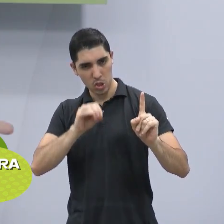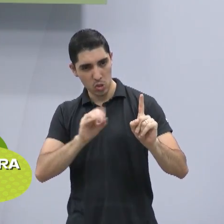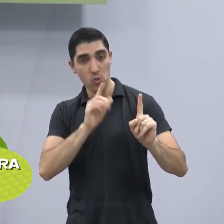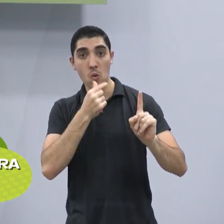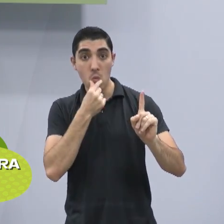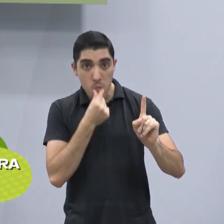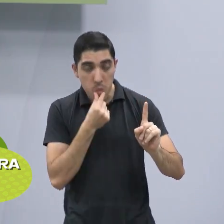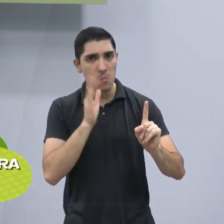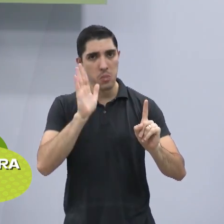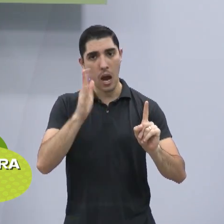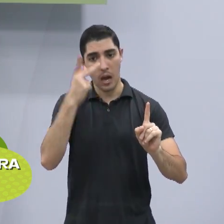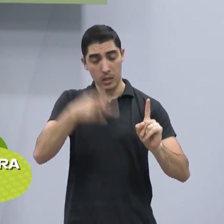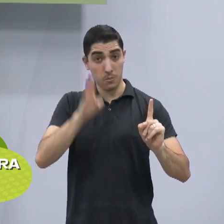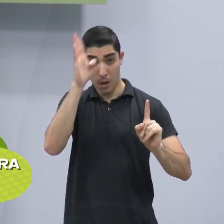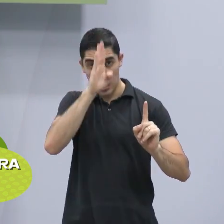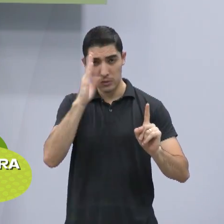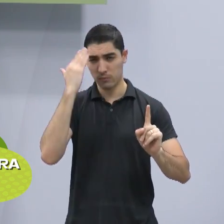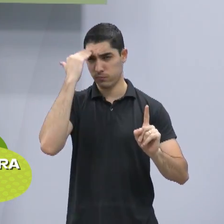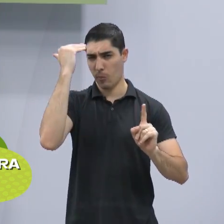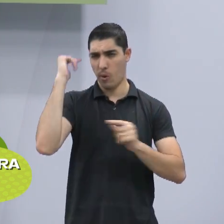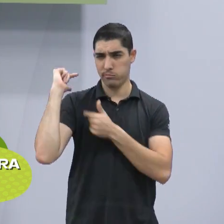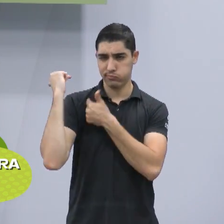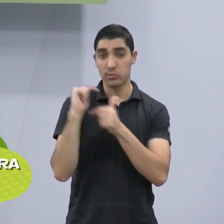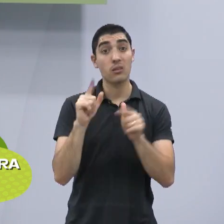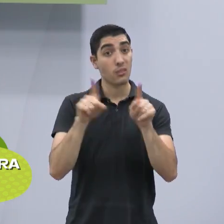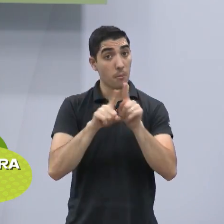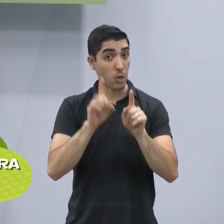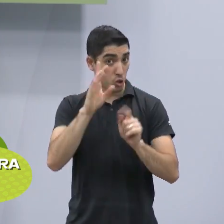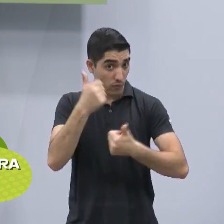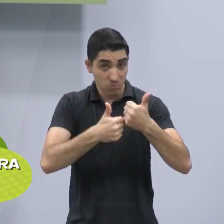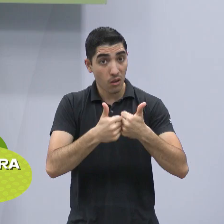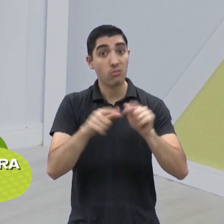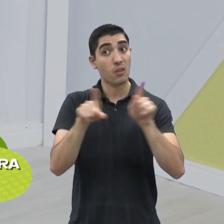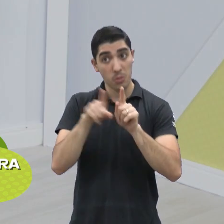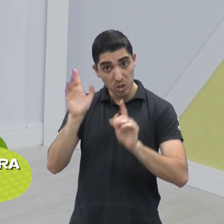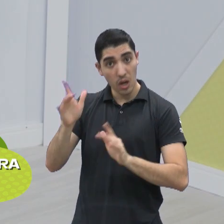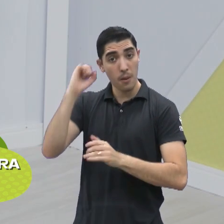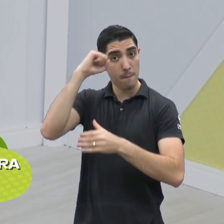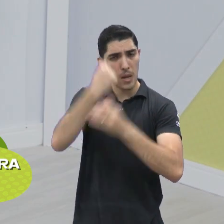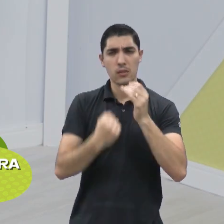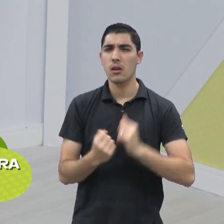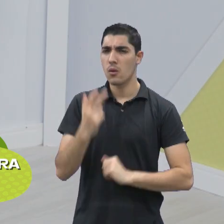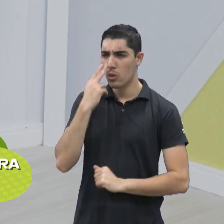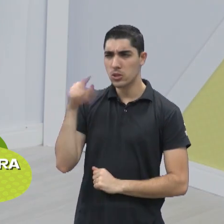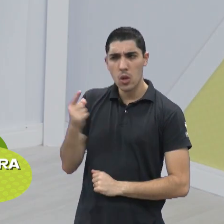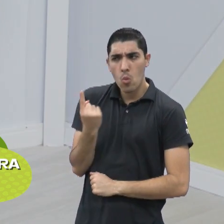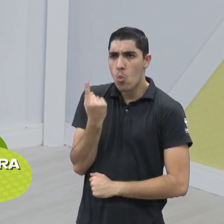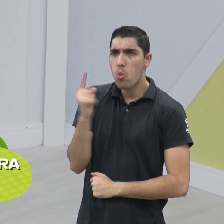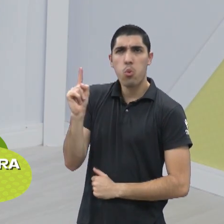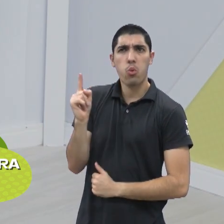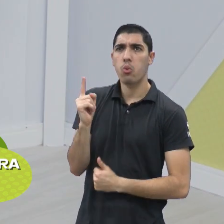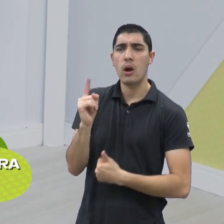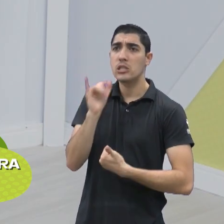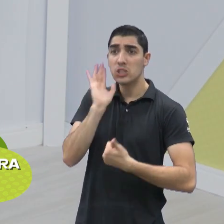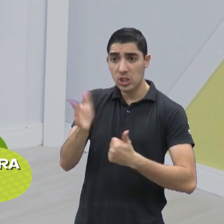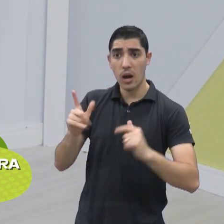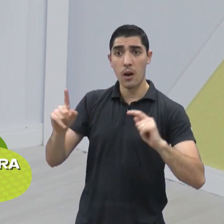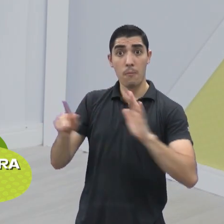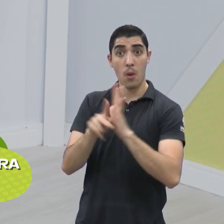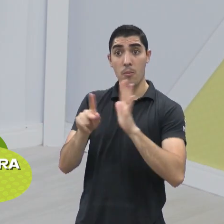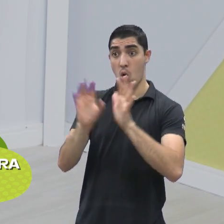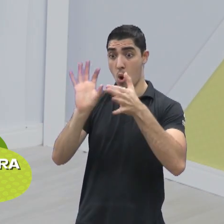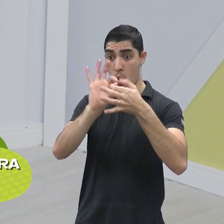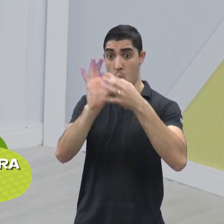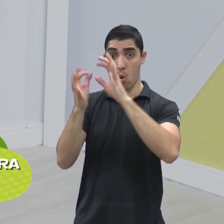só no futebol, que a gente viu, né? No basquete também, apitando o final de Olimpíada. Talvez ele seja um dos únicos, né? O cara que apitou final de Olimpíada,